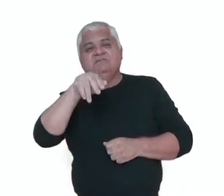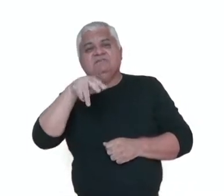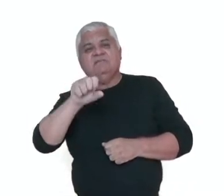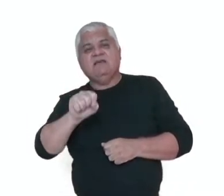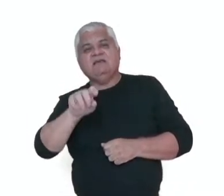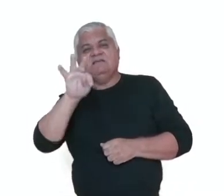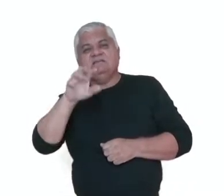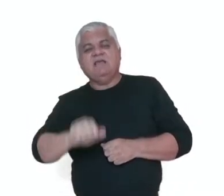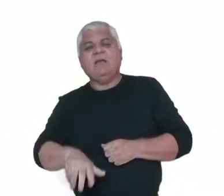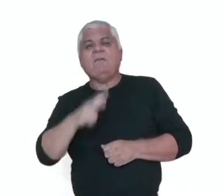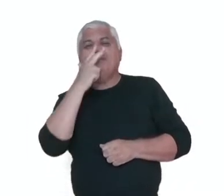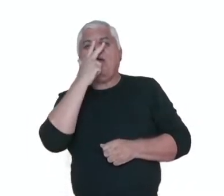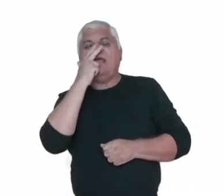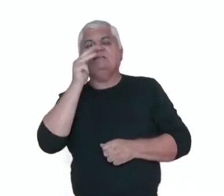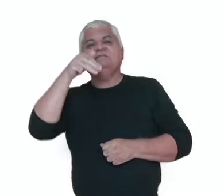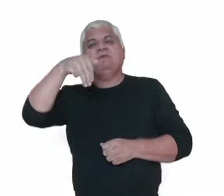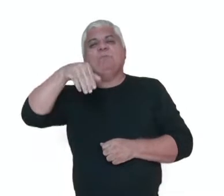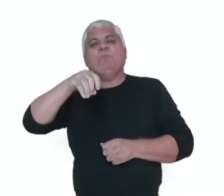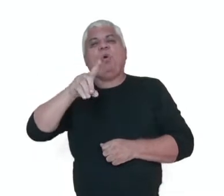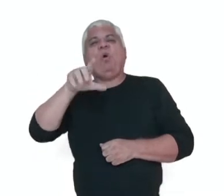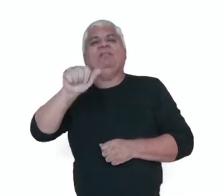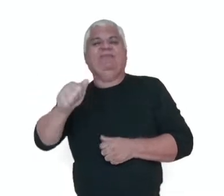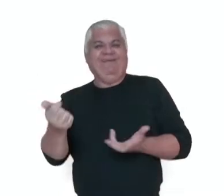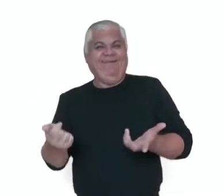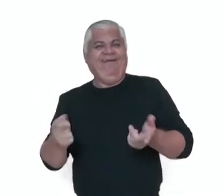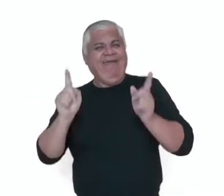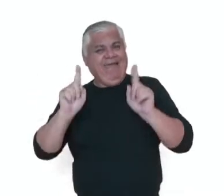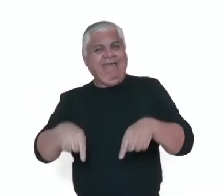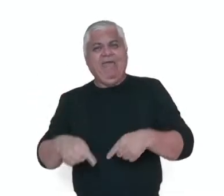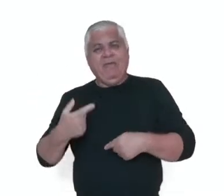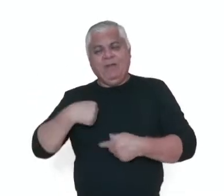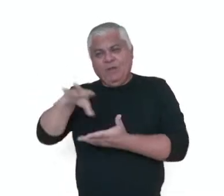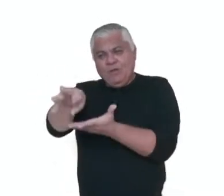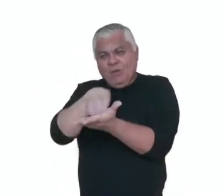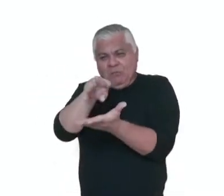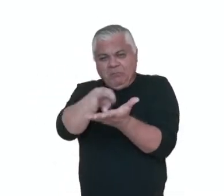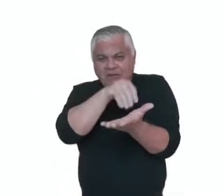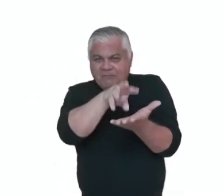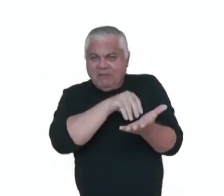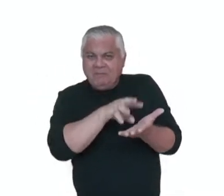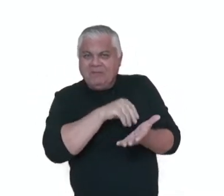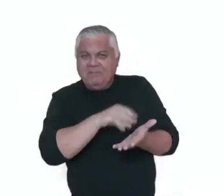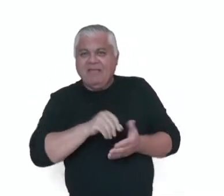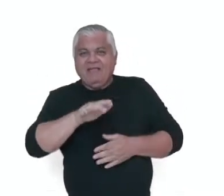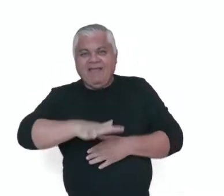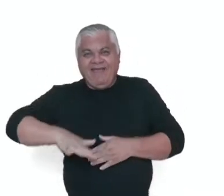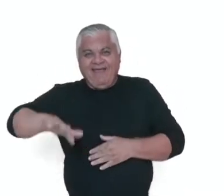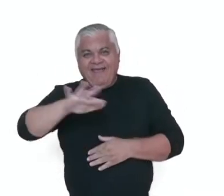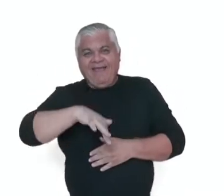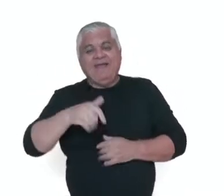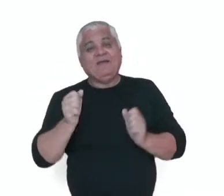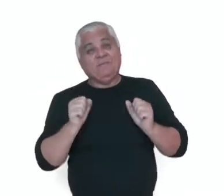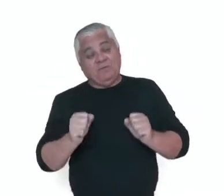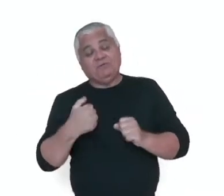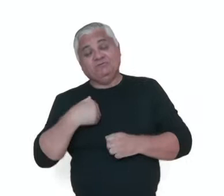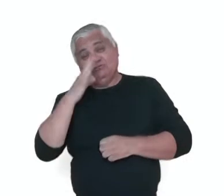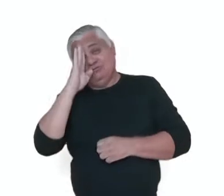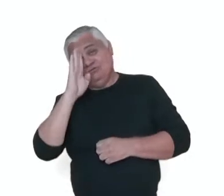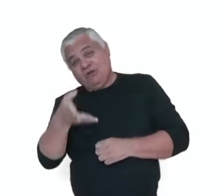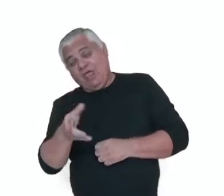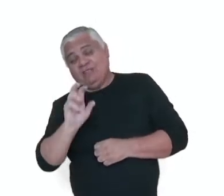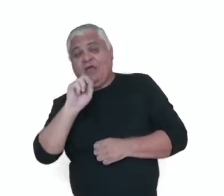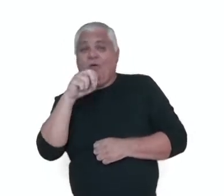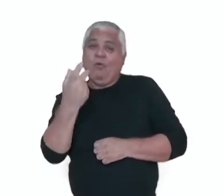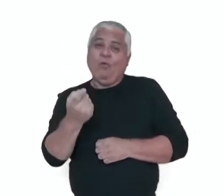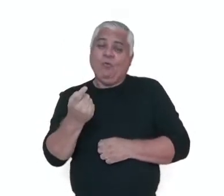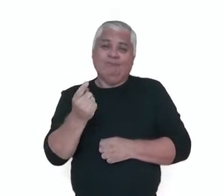de modismos, posto que todo momento surgem diferentes nomes associados, direta ou indiretamente à